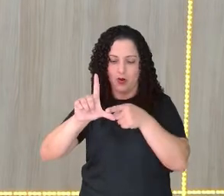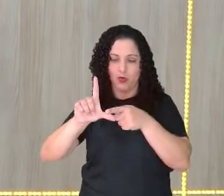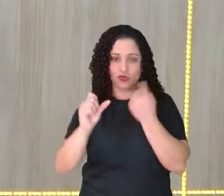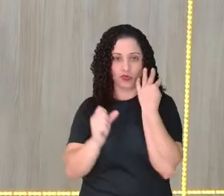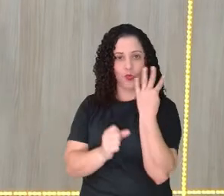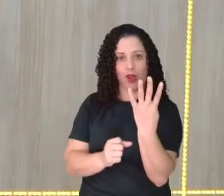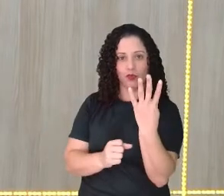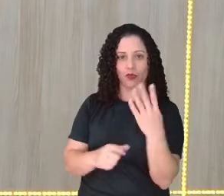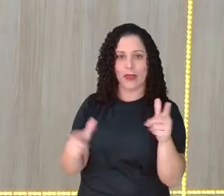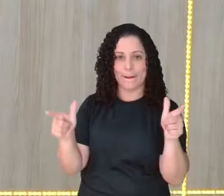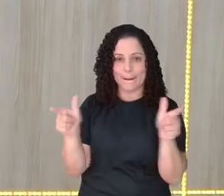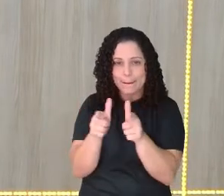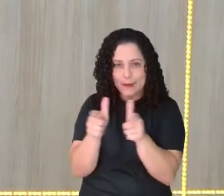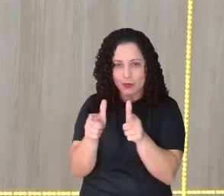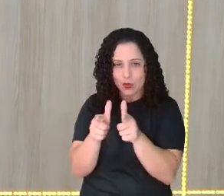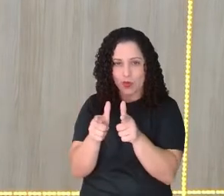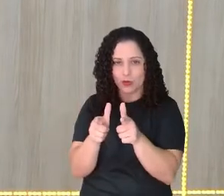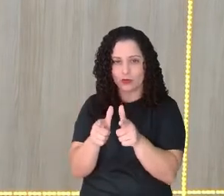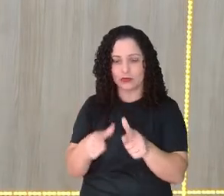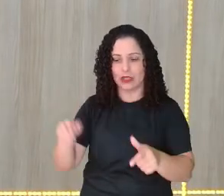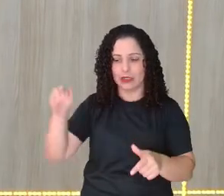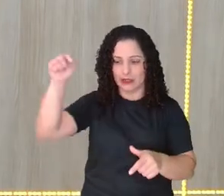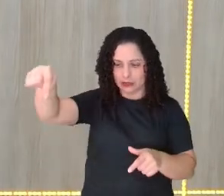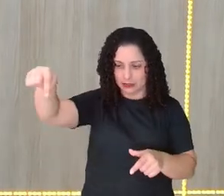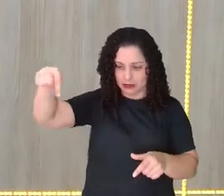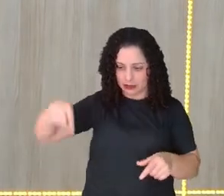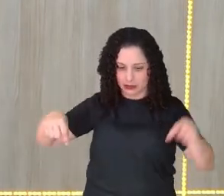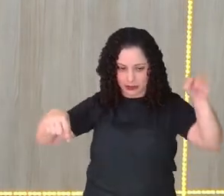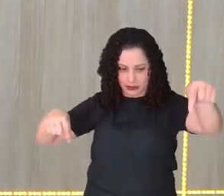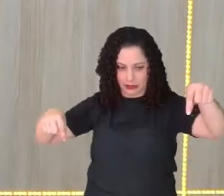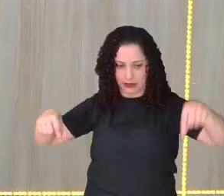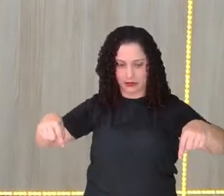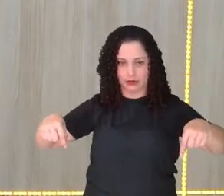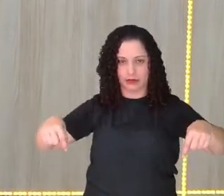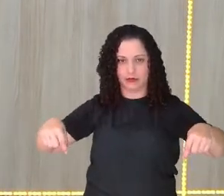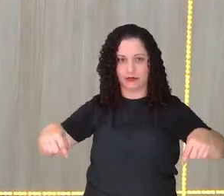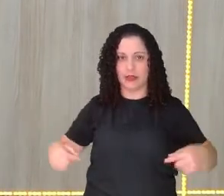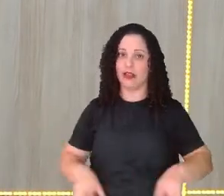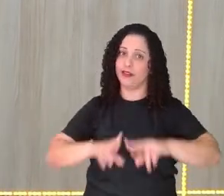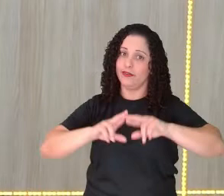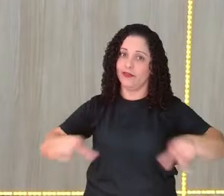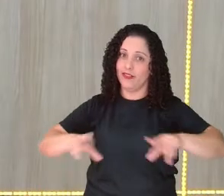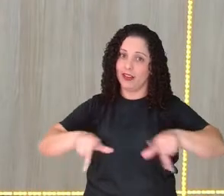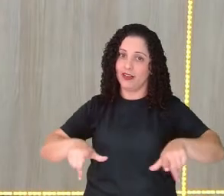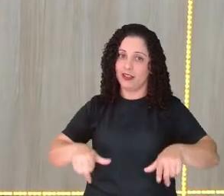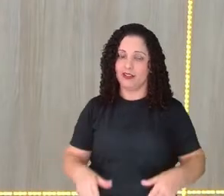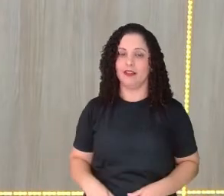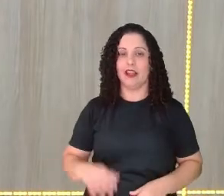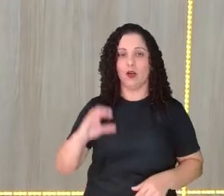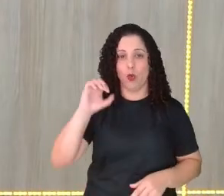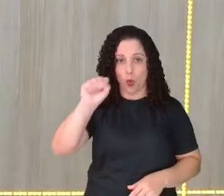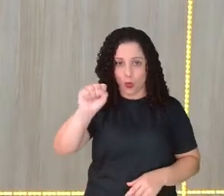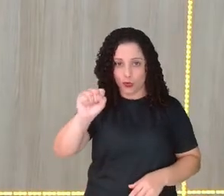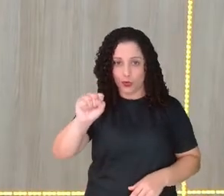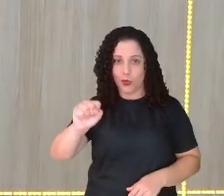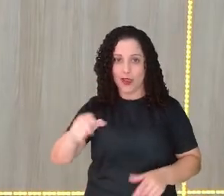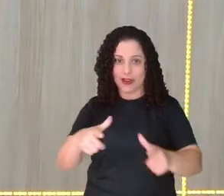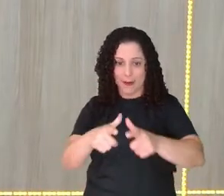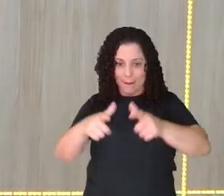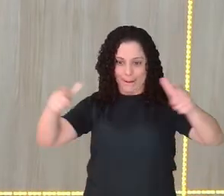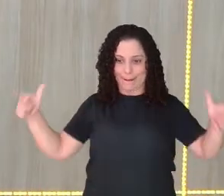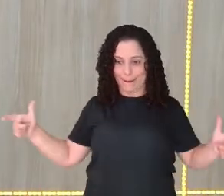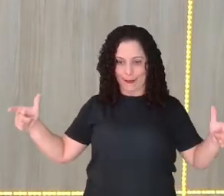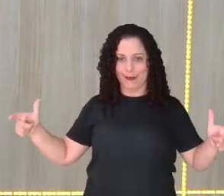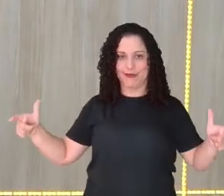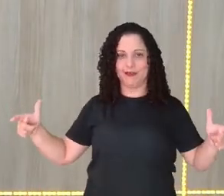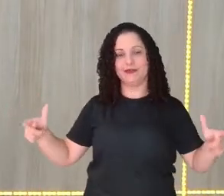eles são menores do que os ângulos formados por um octógono. Então, quando a gente está aí dentro de